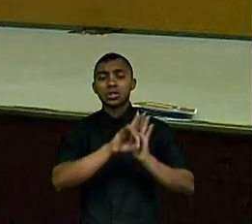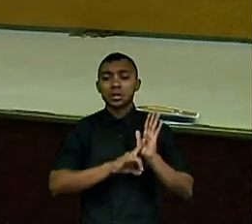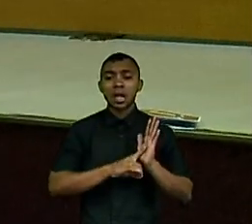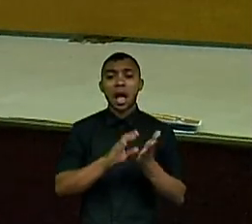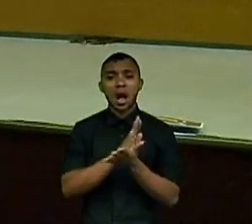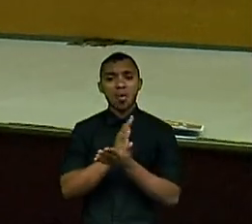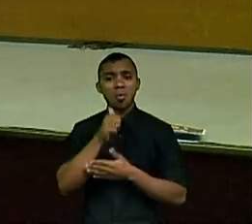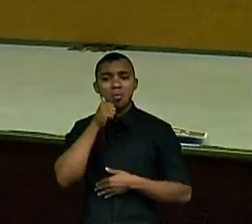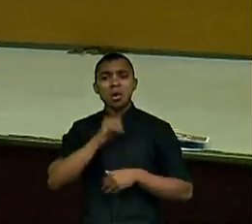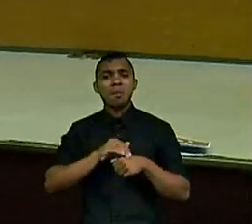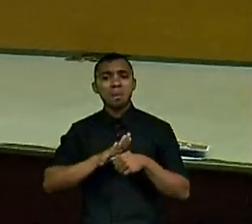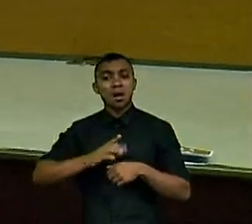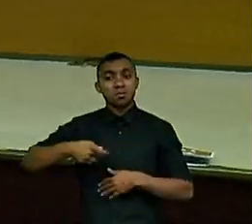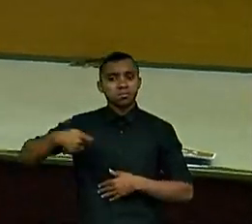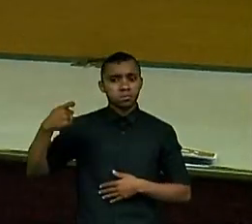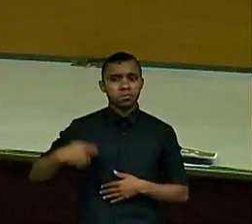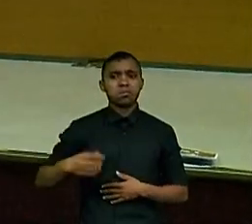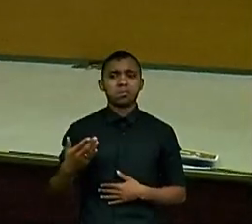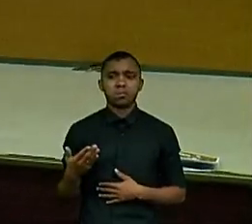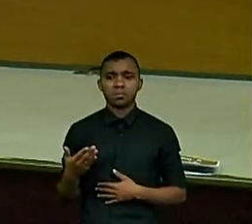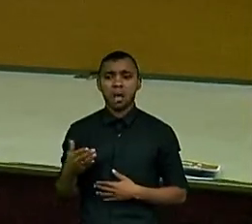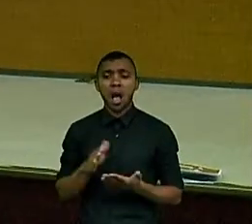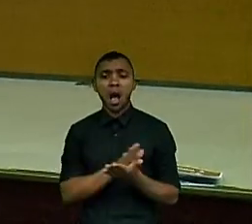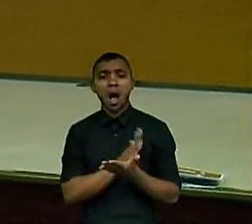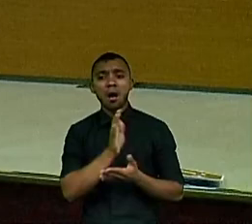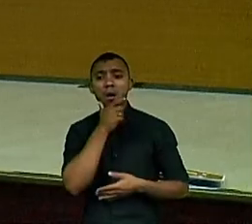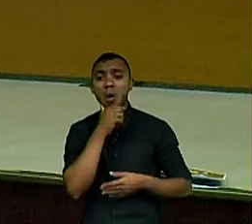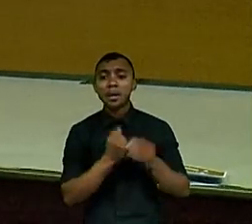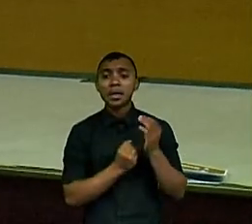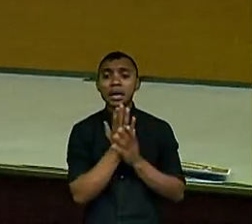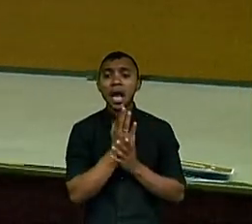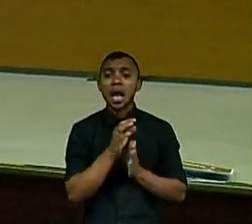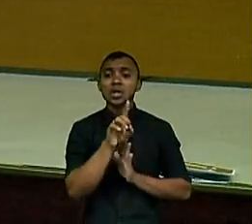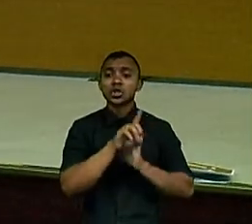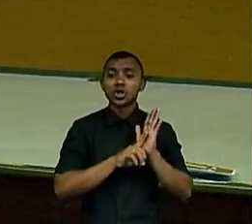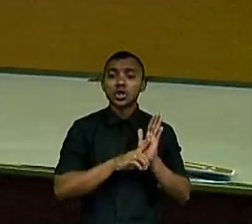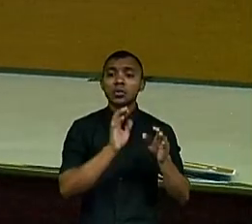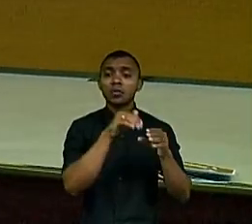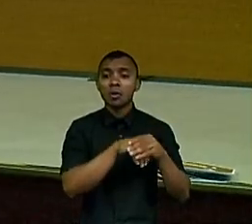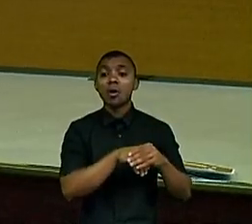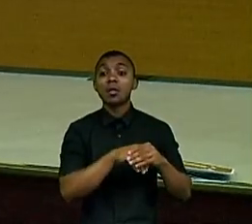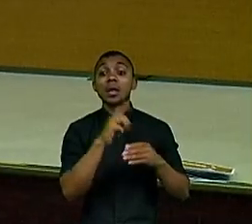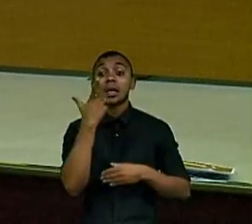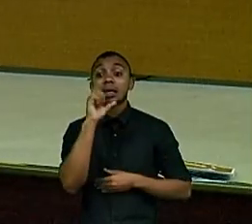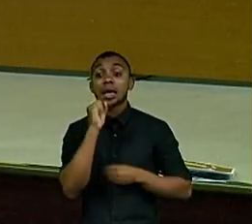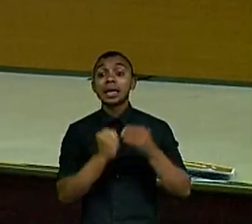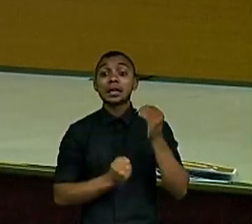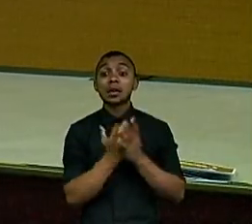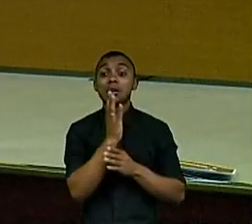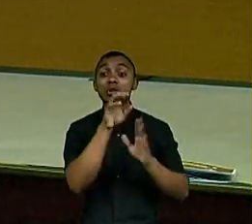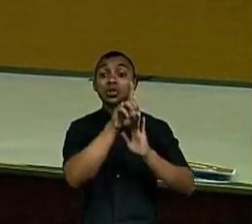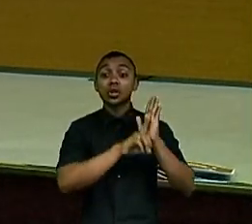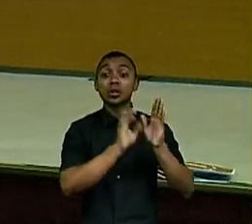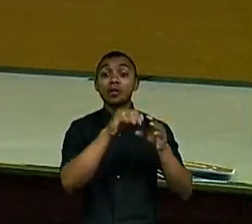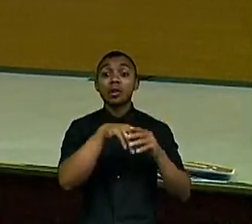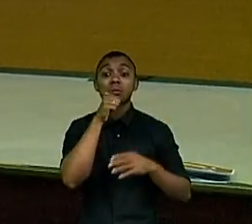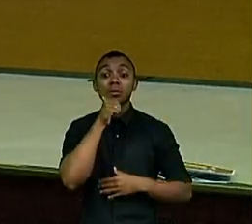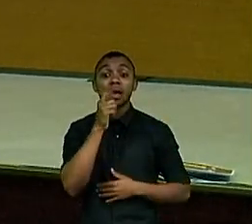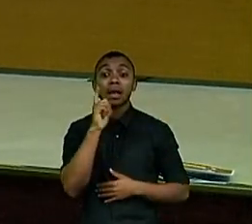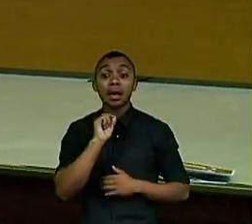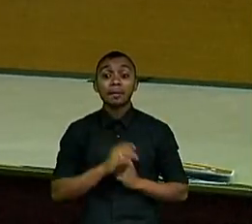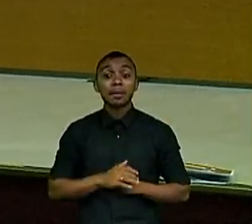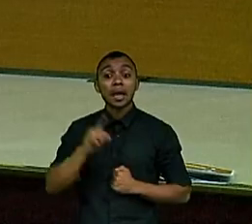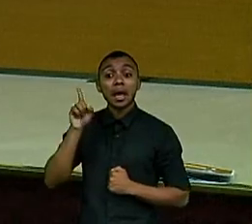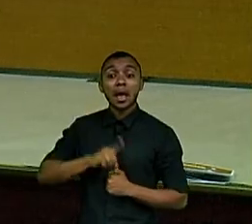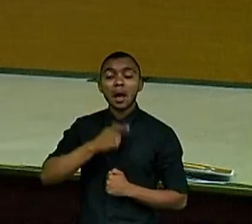é mais machista Que Muito Homem e teve homem que criou o direito de voto das mulheres inclusive foram homens que criaram esse direito né mas é